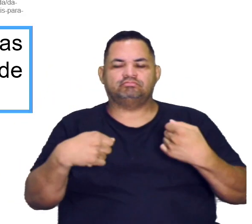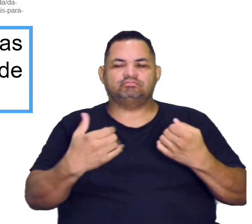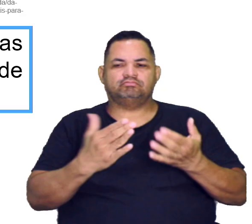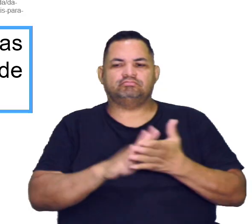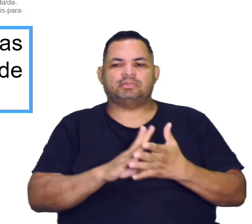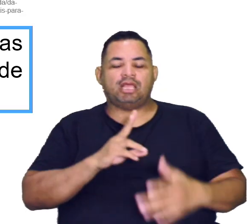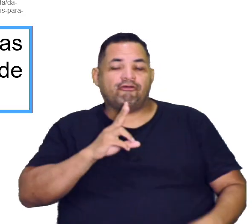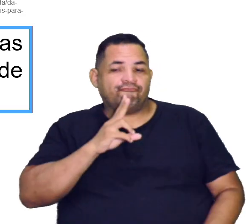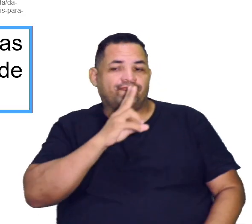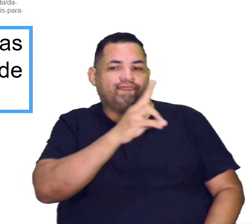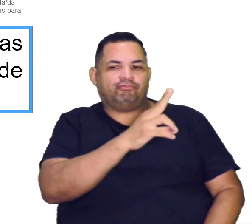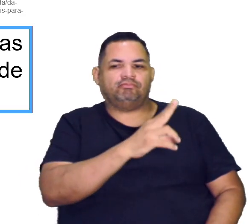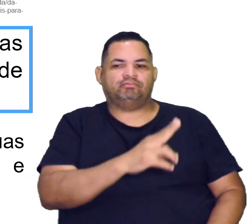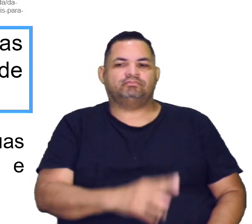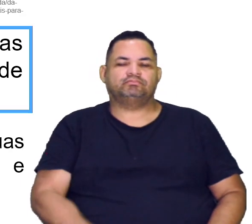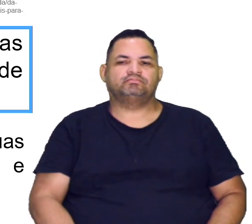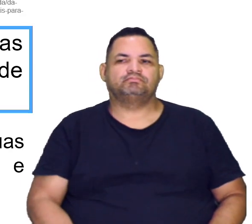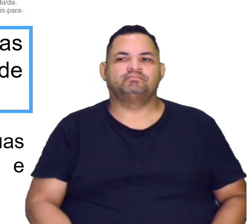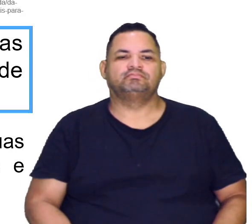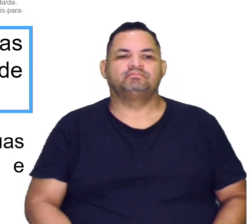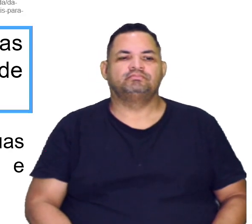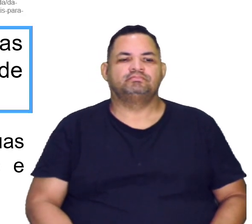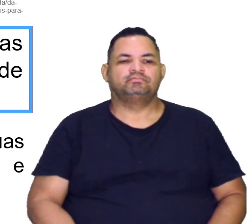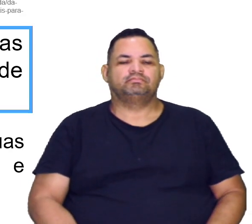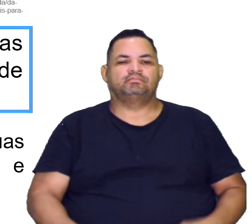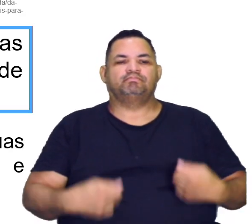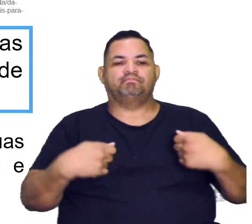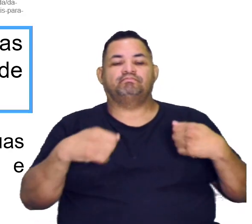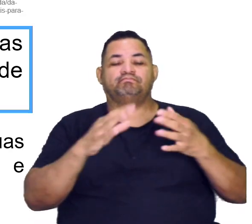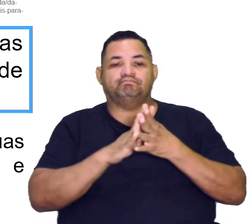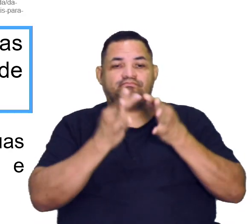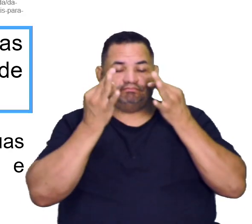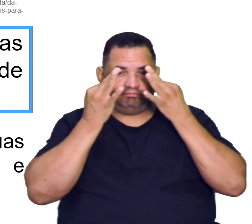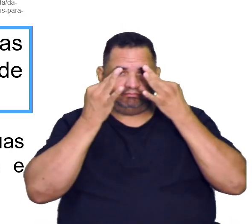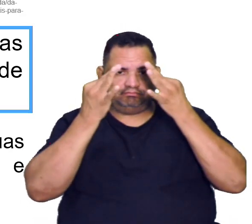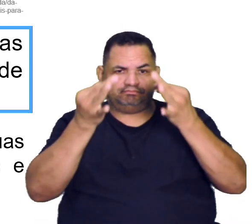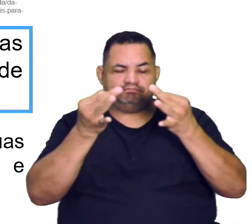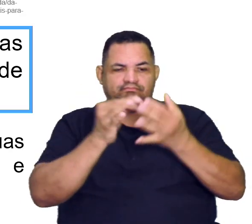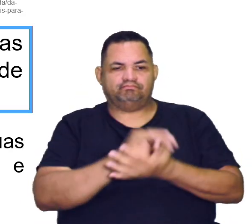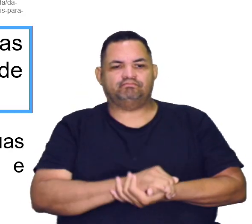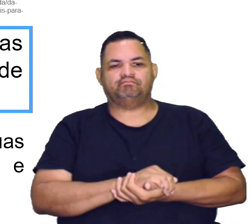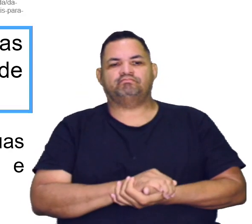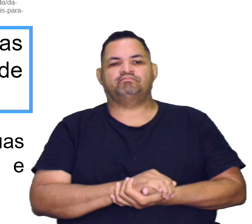precisar ter força, né? Então, precisamos ficar atentos a isso.